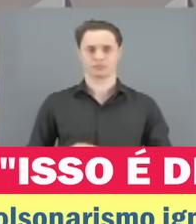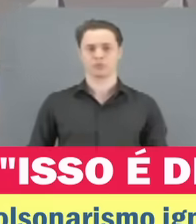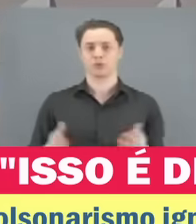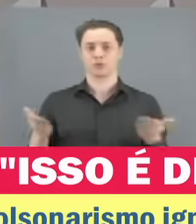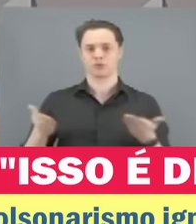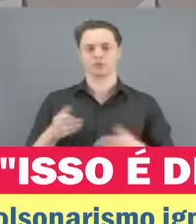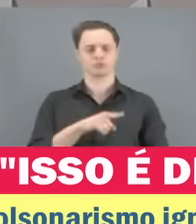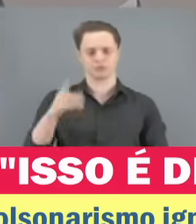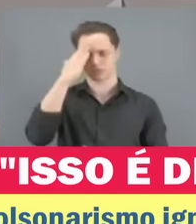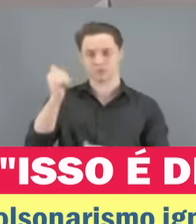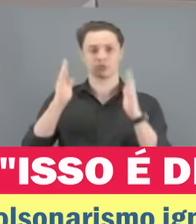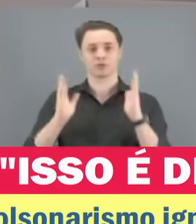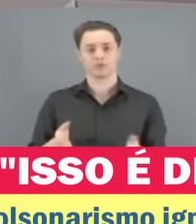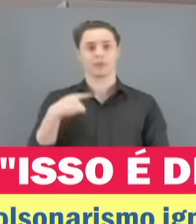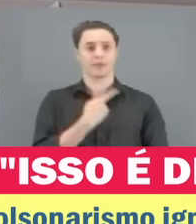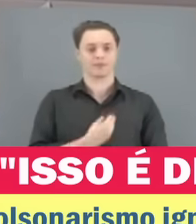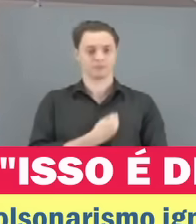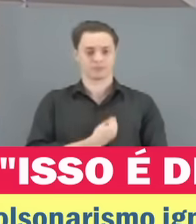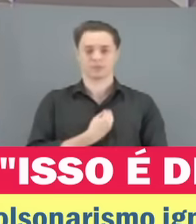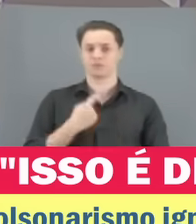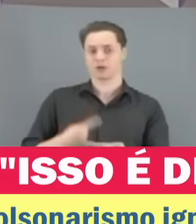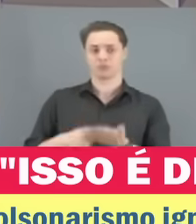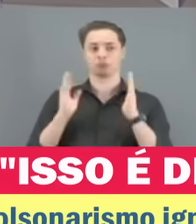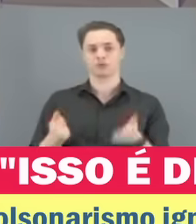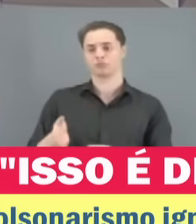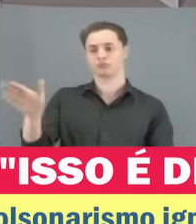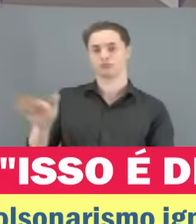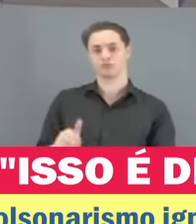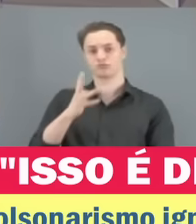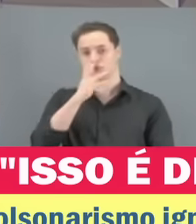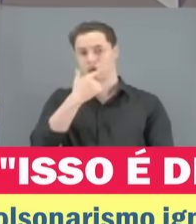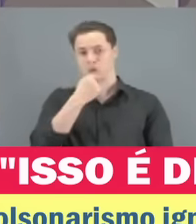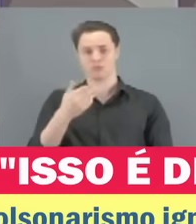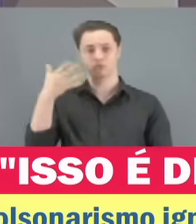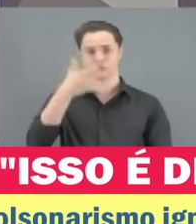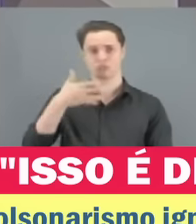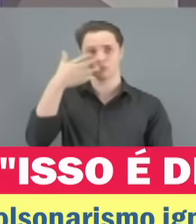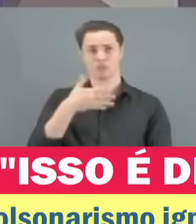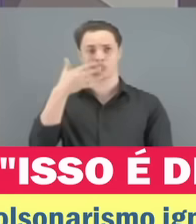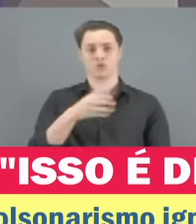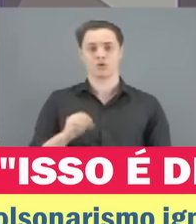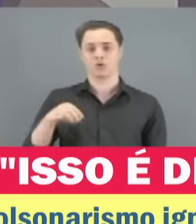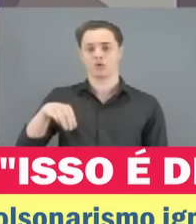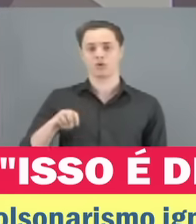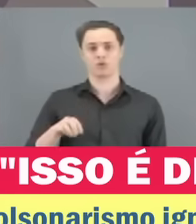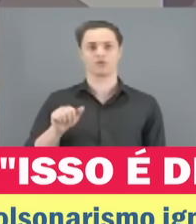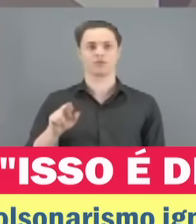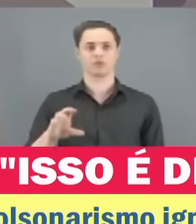Hoje, como todos sabemos, estávamos agendados para ouvir o depoimento do senhor Osmar